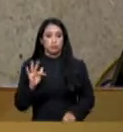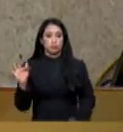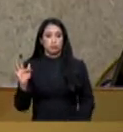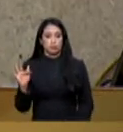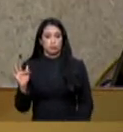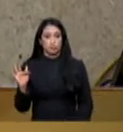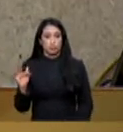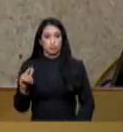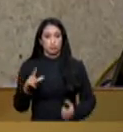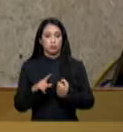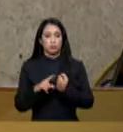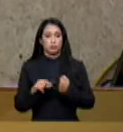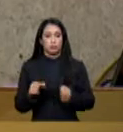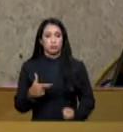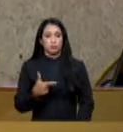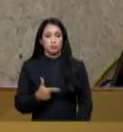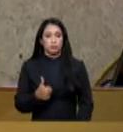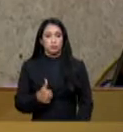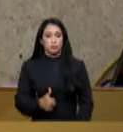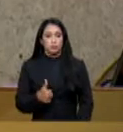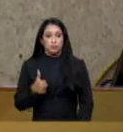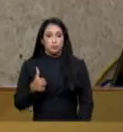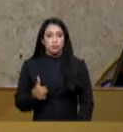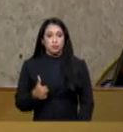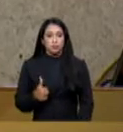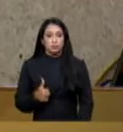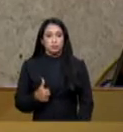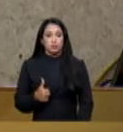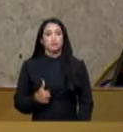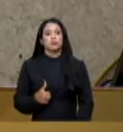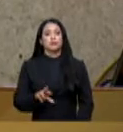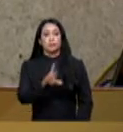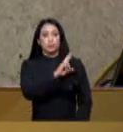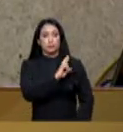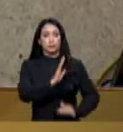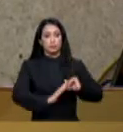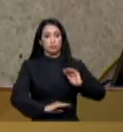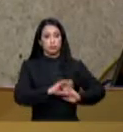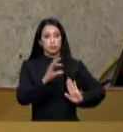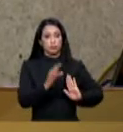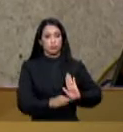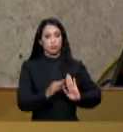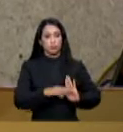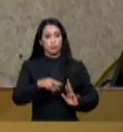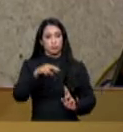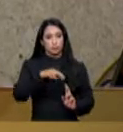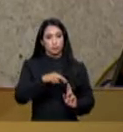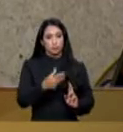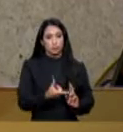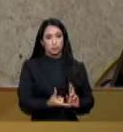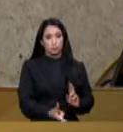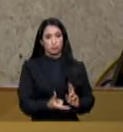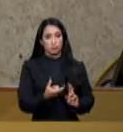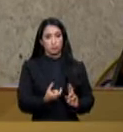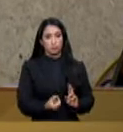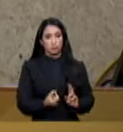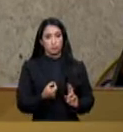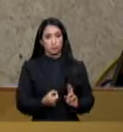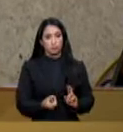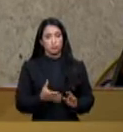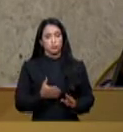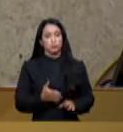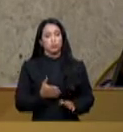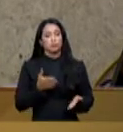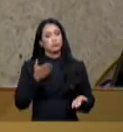Verbis, artigo 21, compete à União, inciso 20º, instituir diretrizes